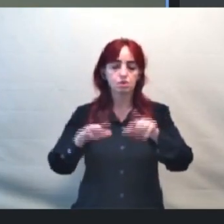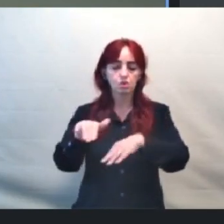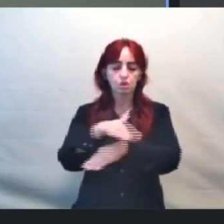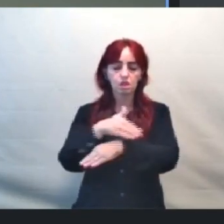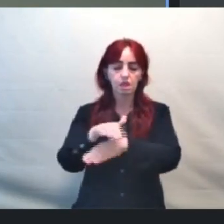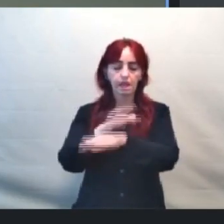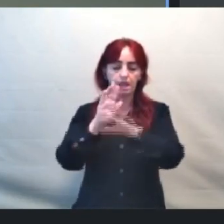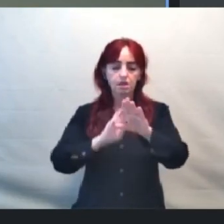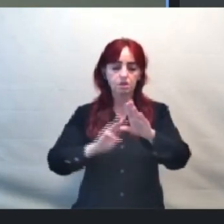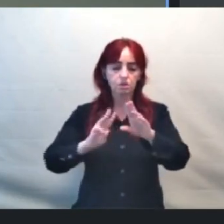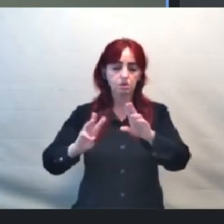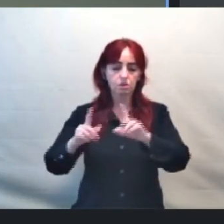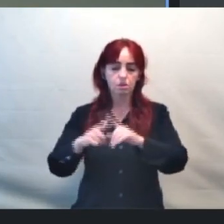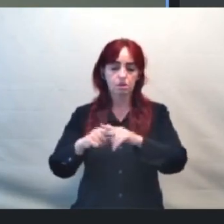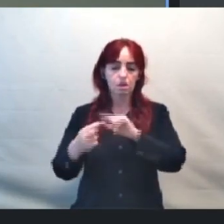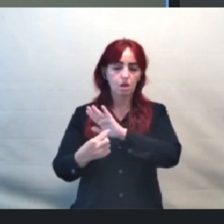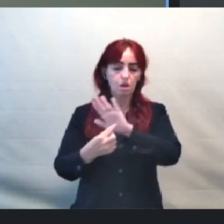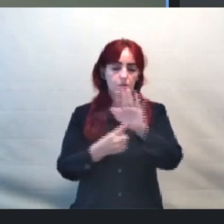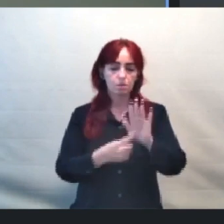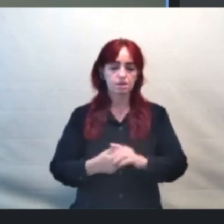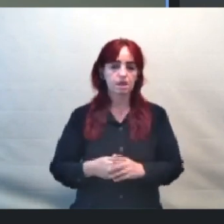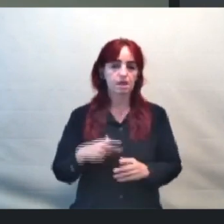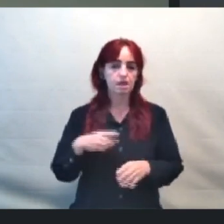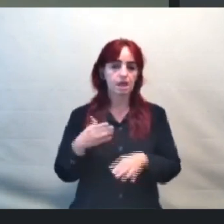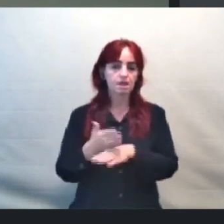o endereço de acesso a esse relatório.